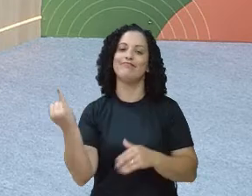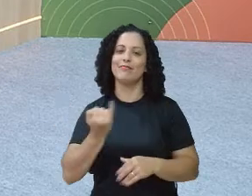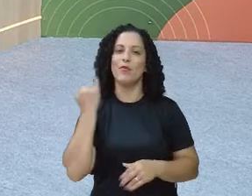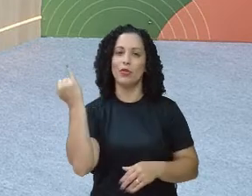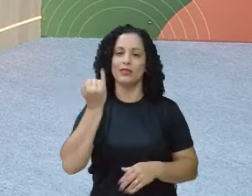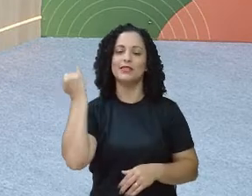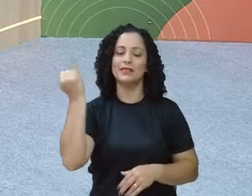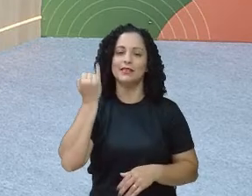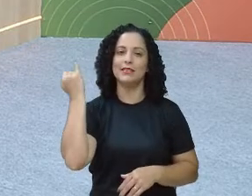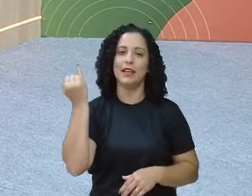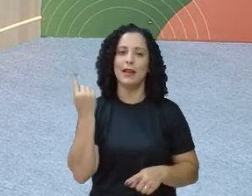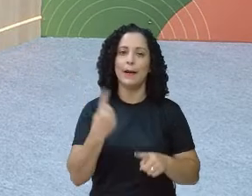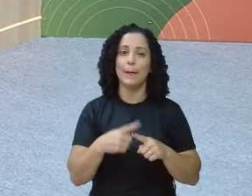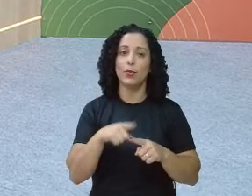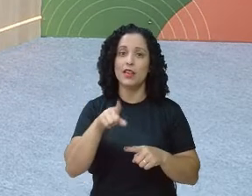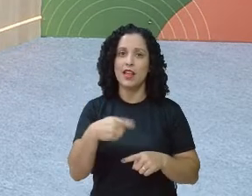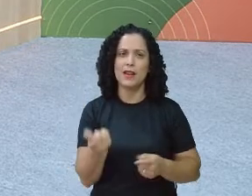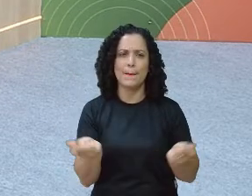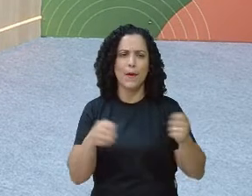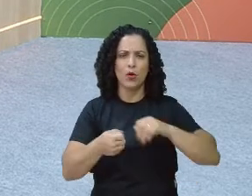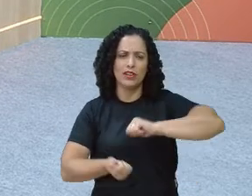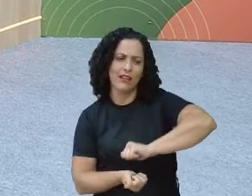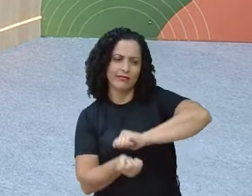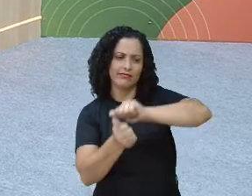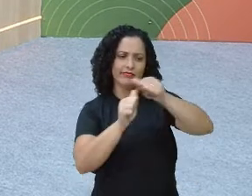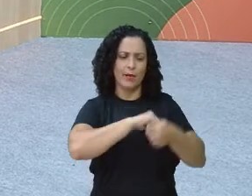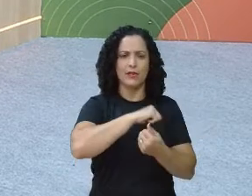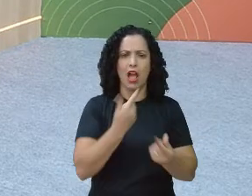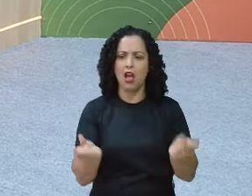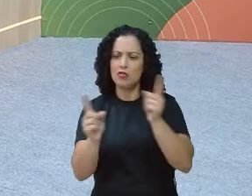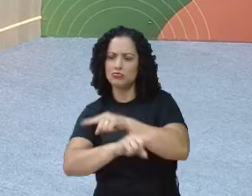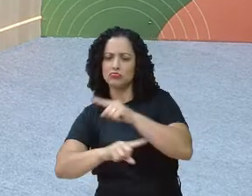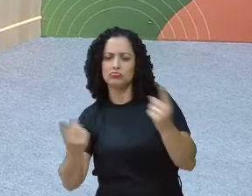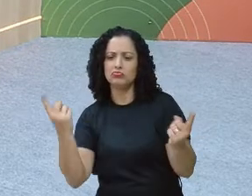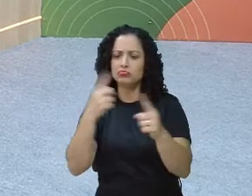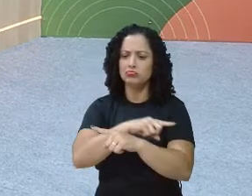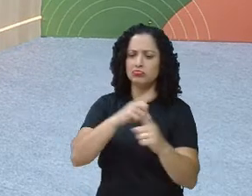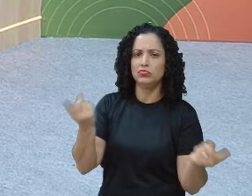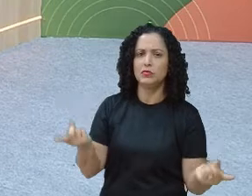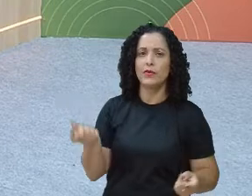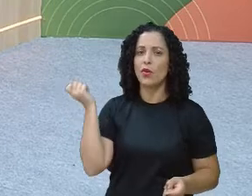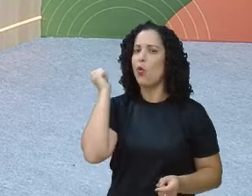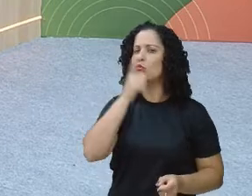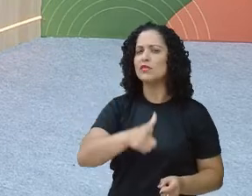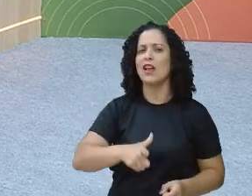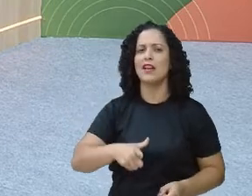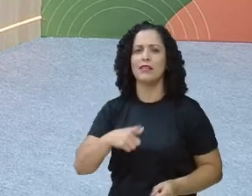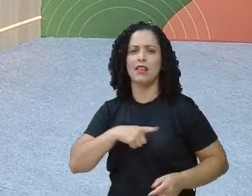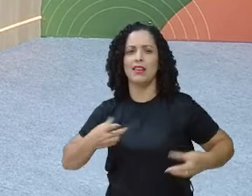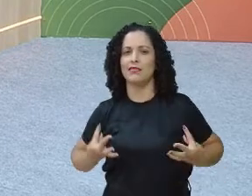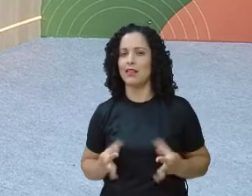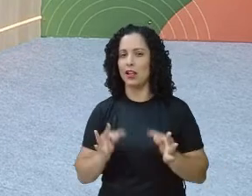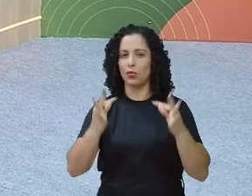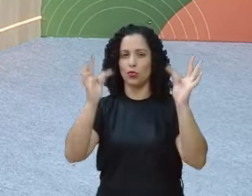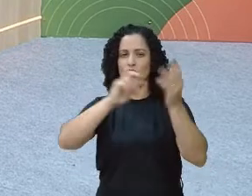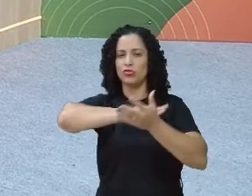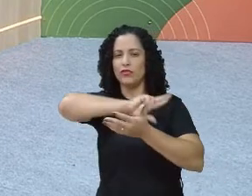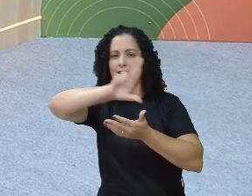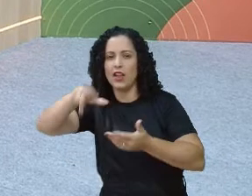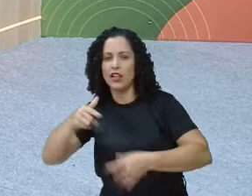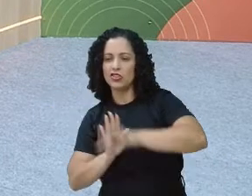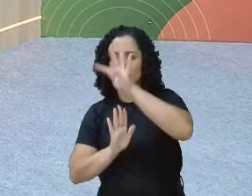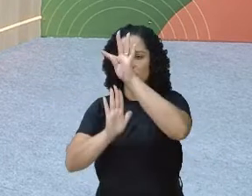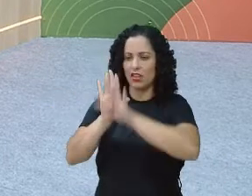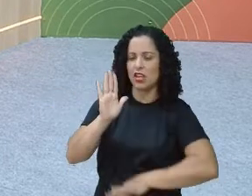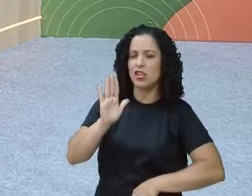ele é uma plataforma muito versátil, ou seja, ele consegue absorver várias tecnologias, áudio,